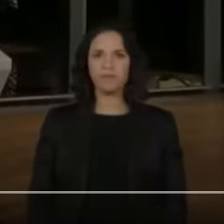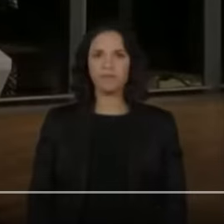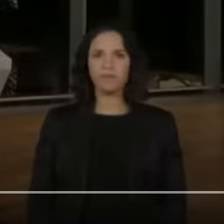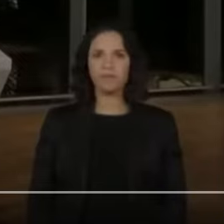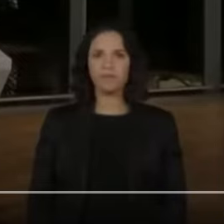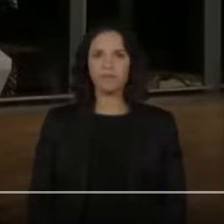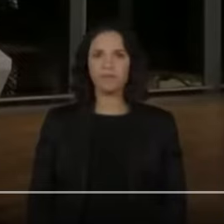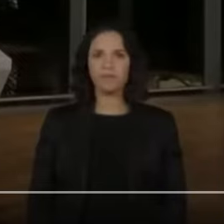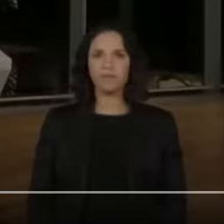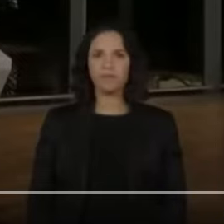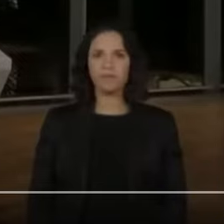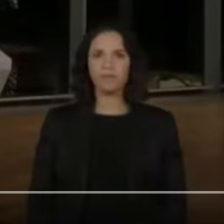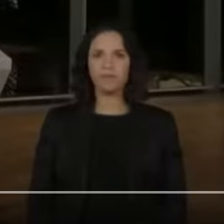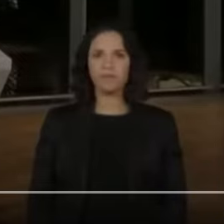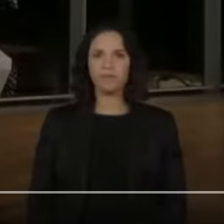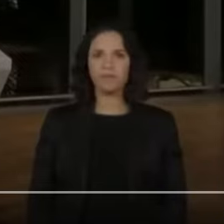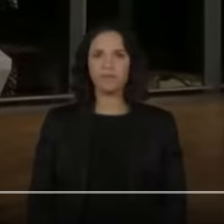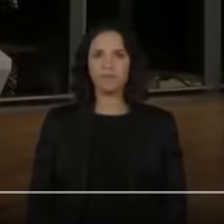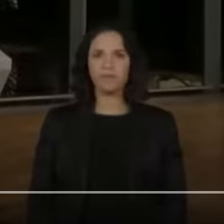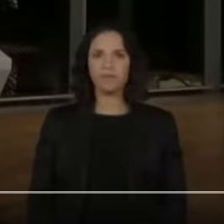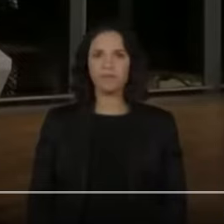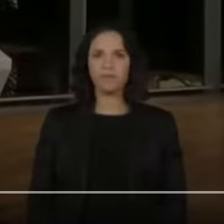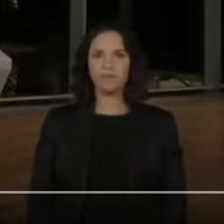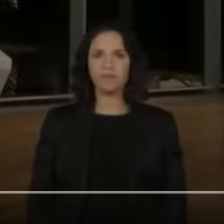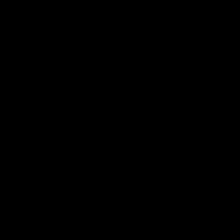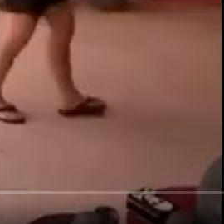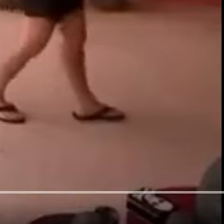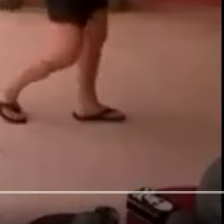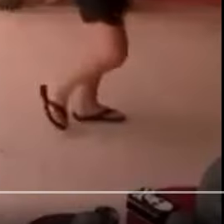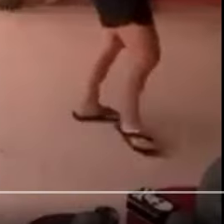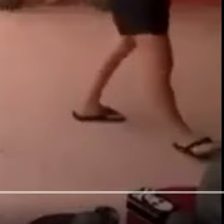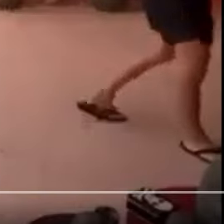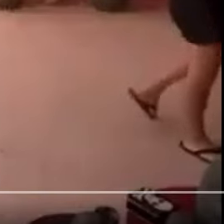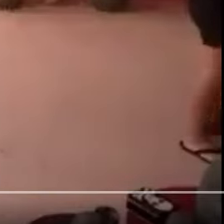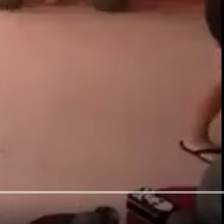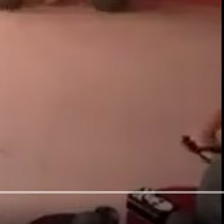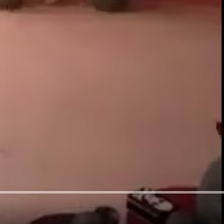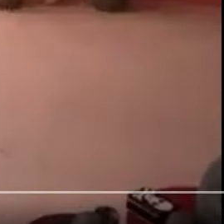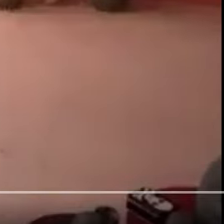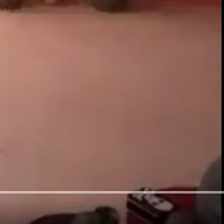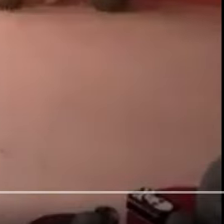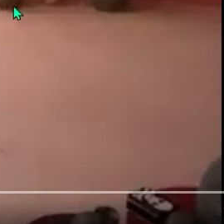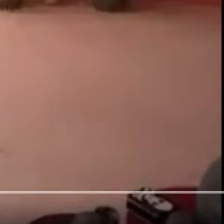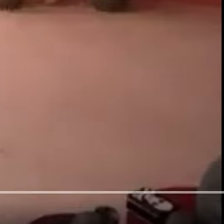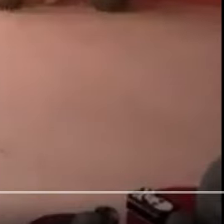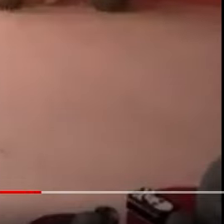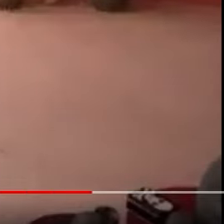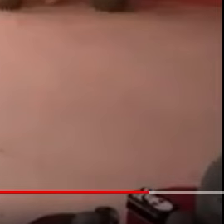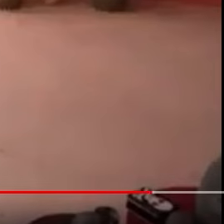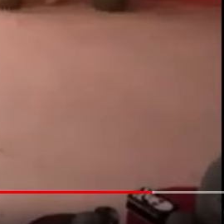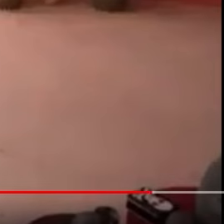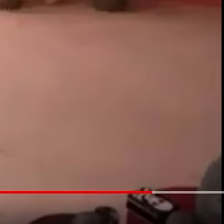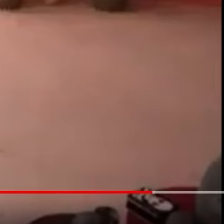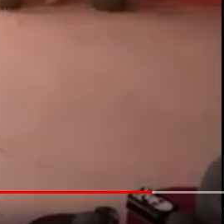mas só nesse momento, tá? Bom dia, o caralho. Apareceu. Bom dia! Bom dia, o caralho.